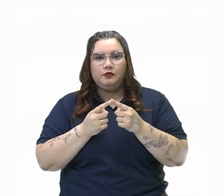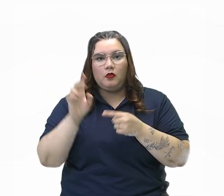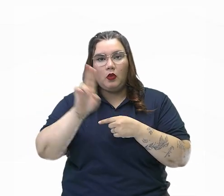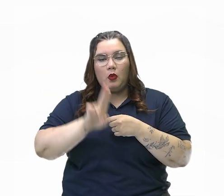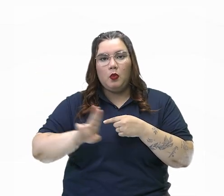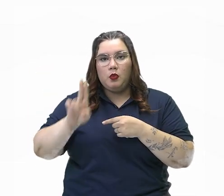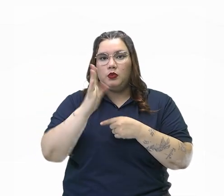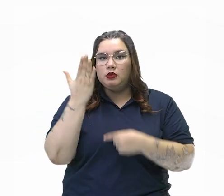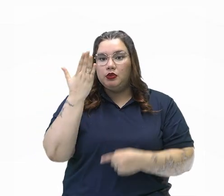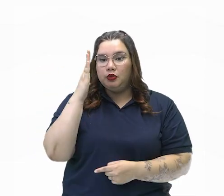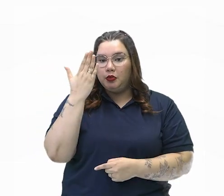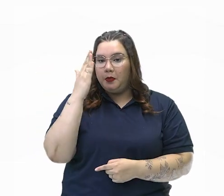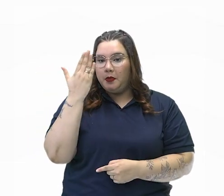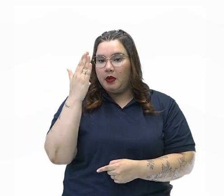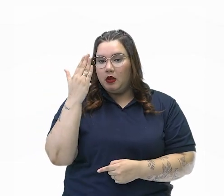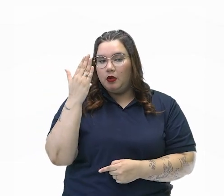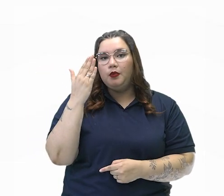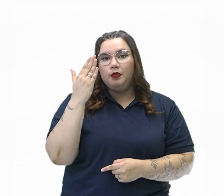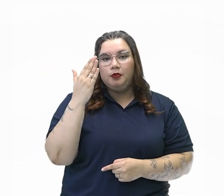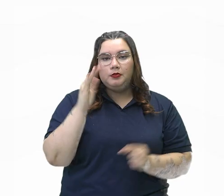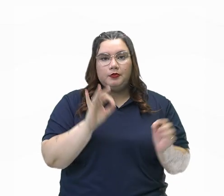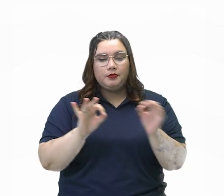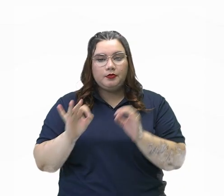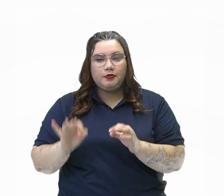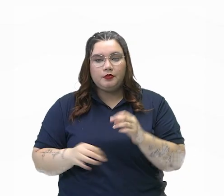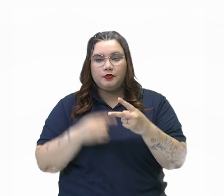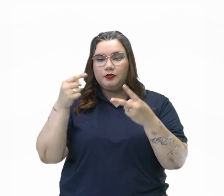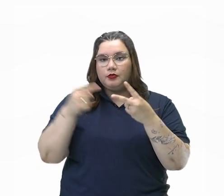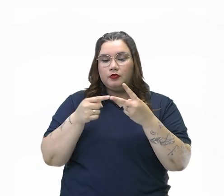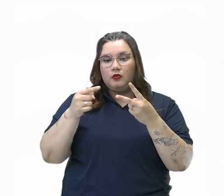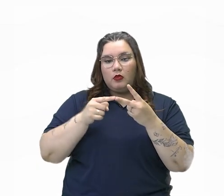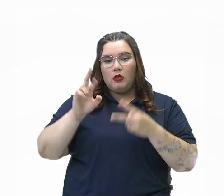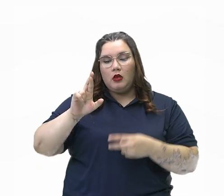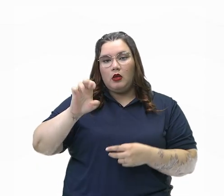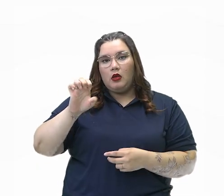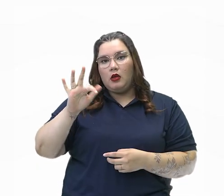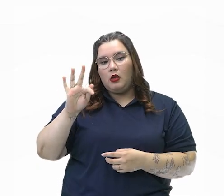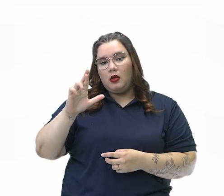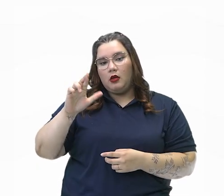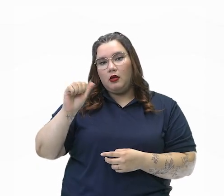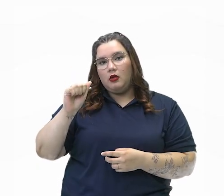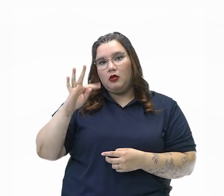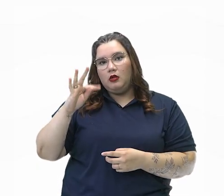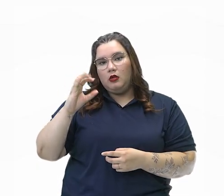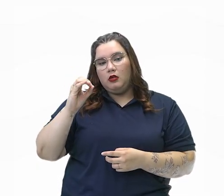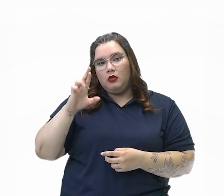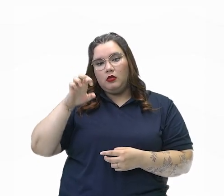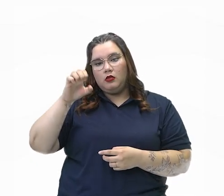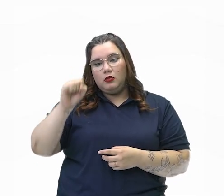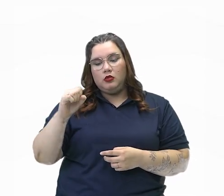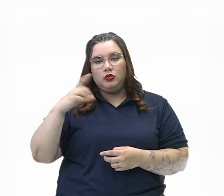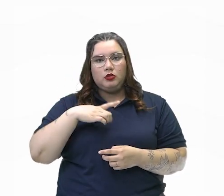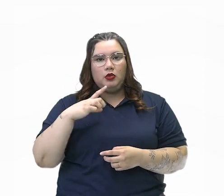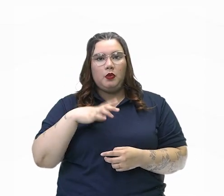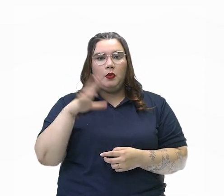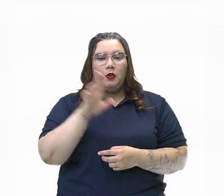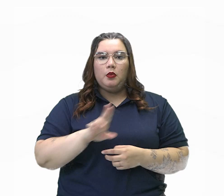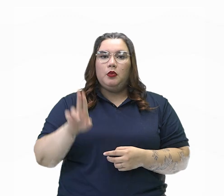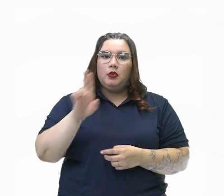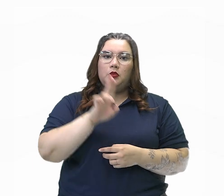usam espelhos, né, para essa reflexão da luz, e os refratores, que refratam a luz. E